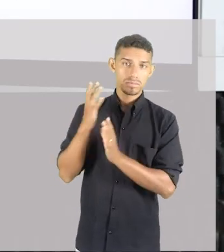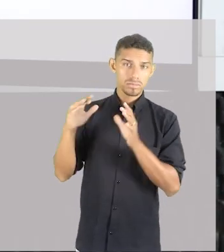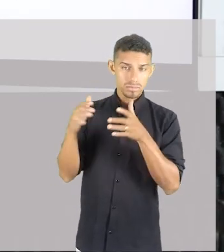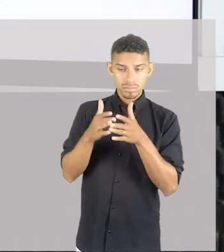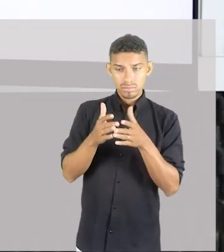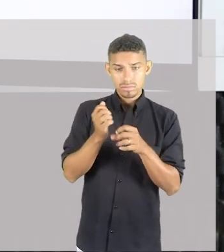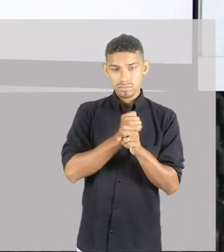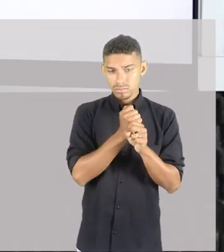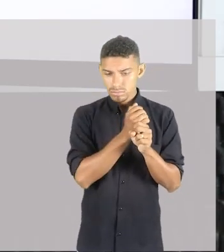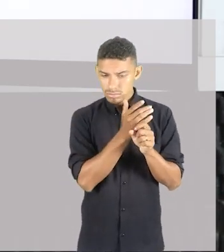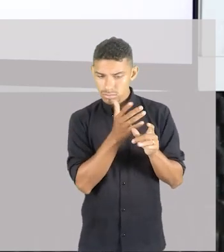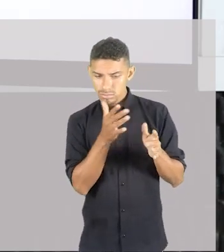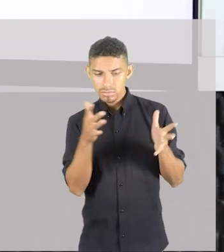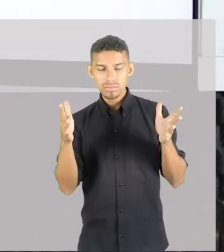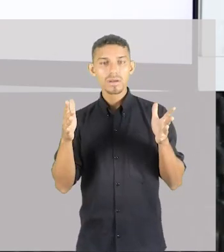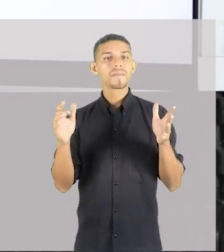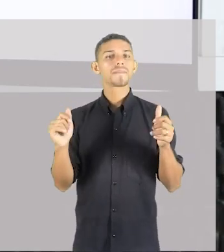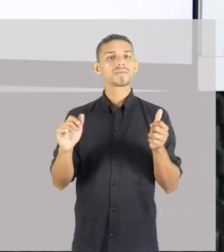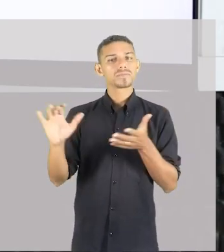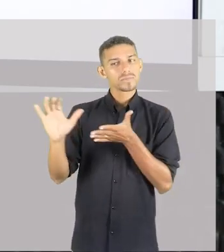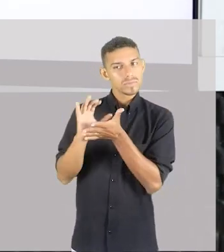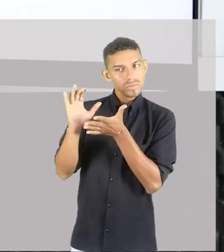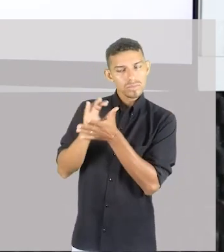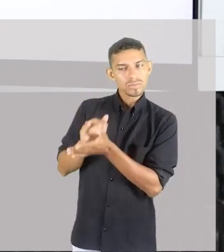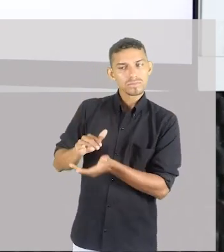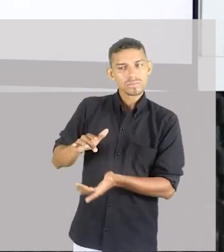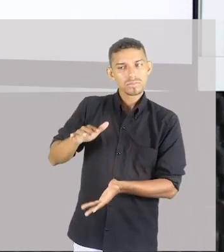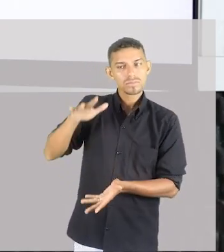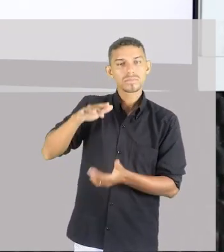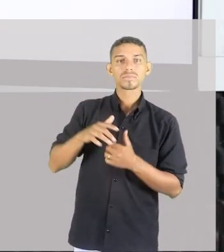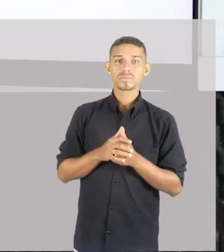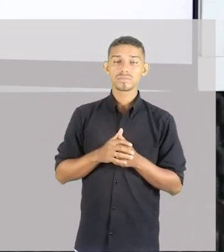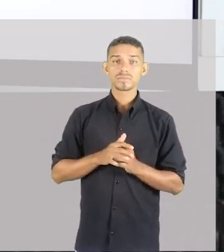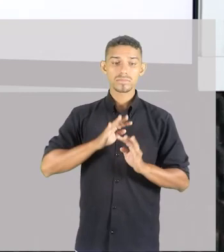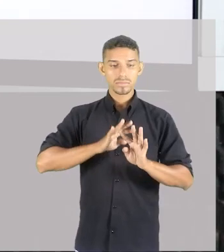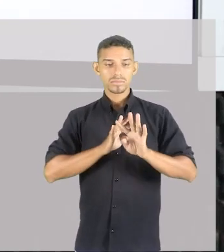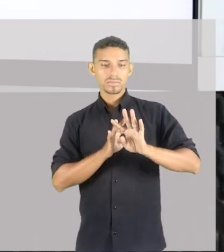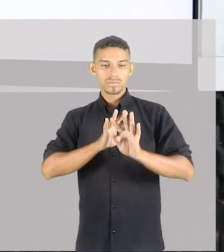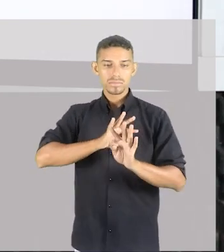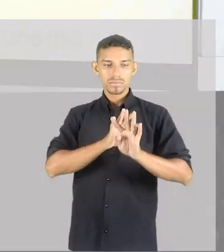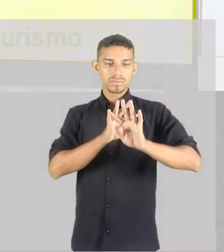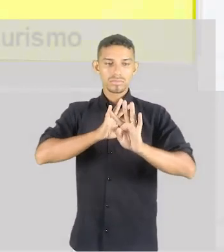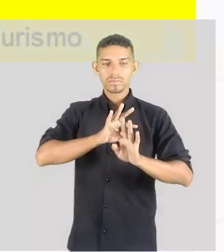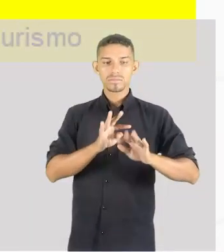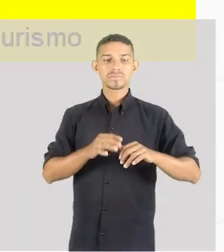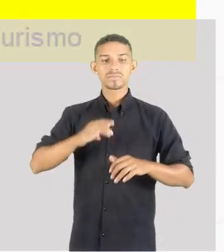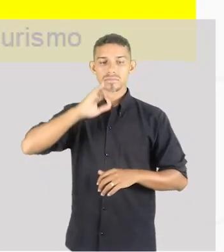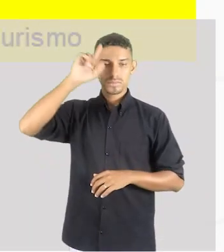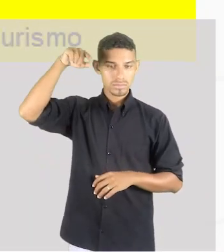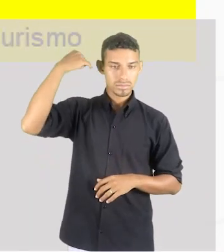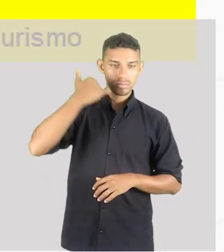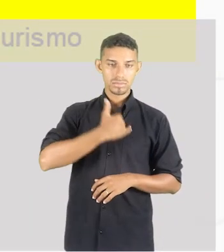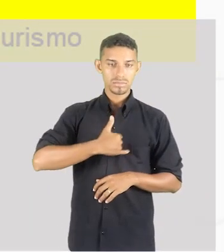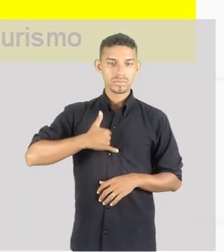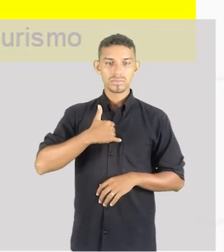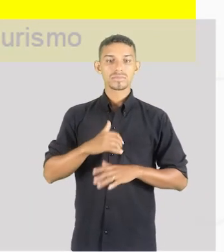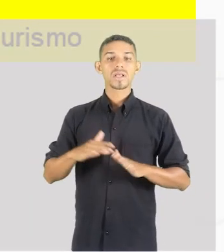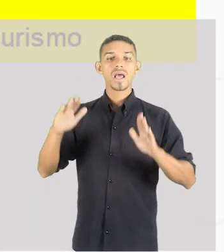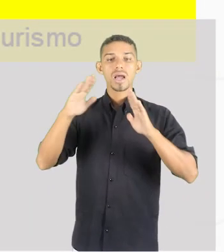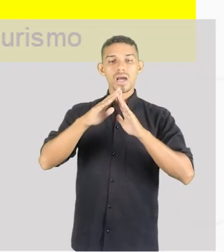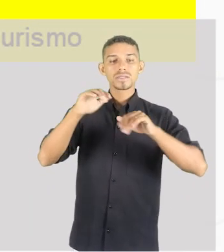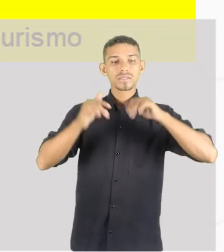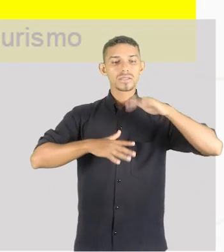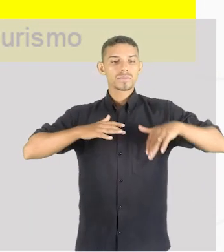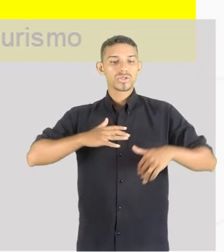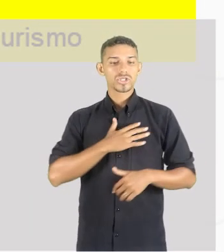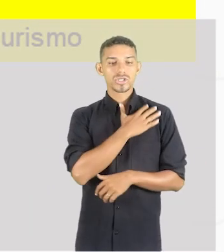durante o ano todo, mas se levantam recursos para isso. Uma quadrilha de São João é exemplo disso. Casa do Tambor de Crioula, sobrado